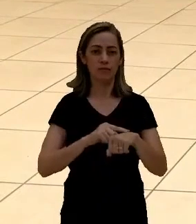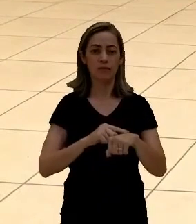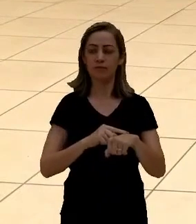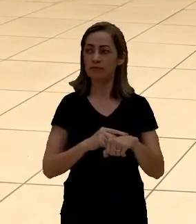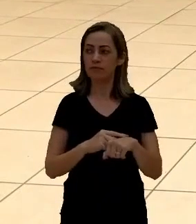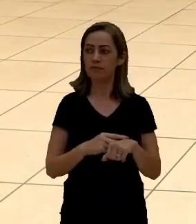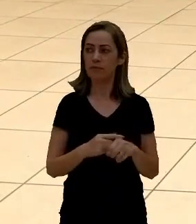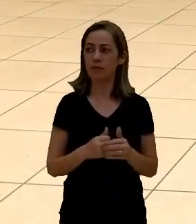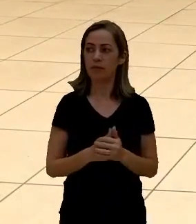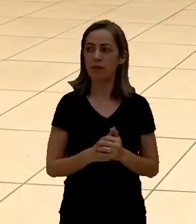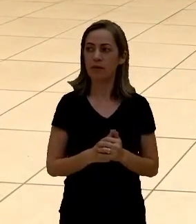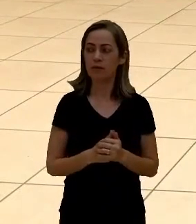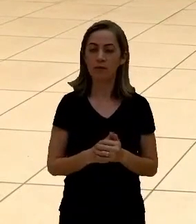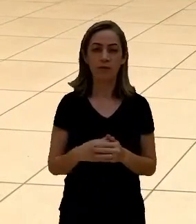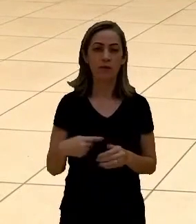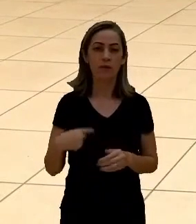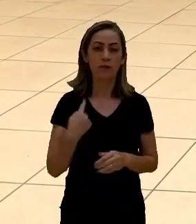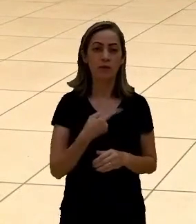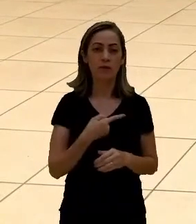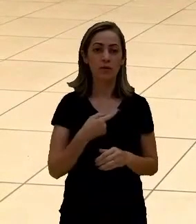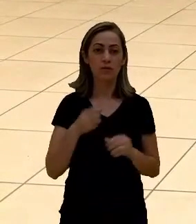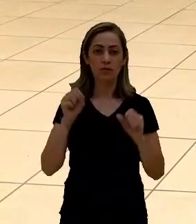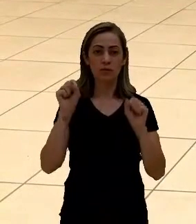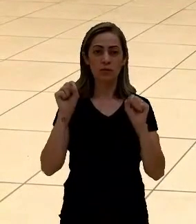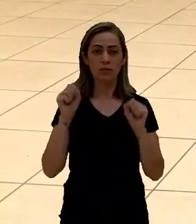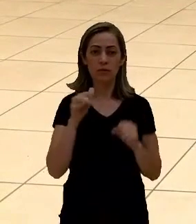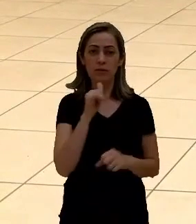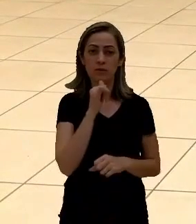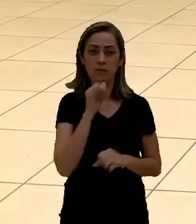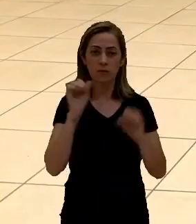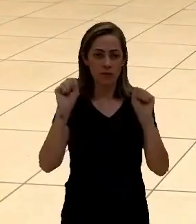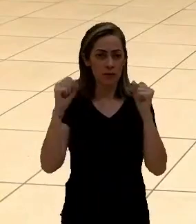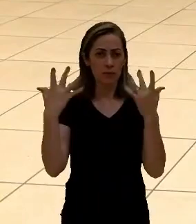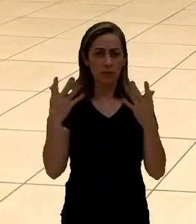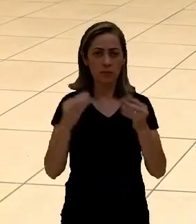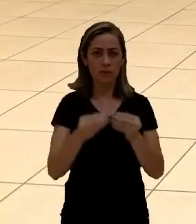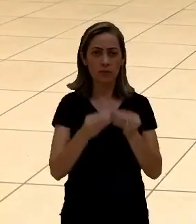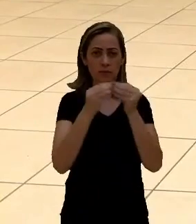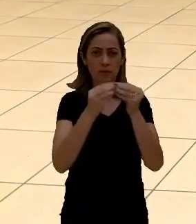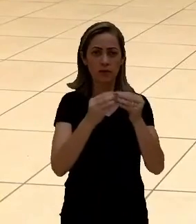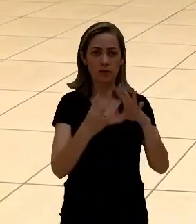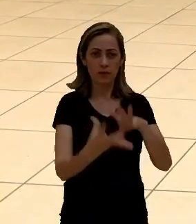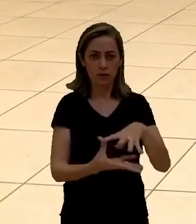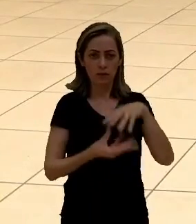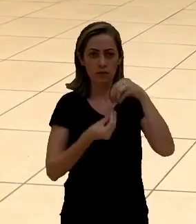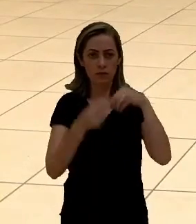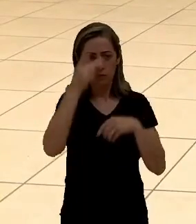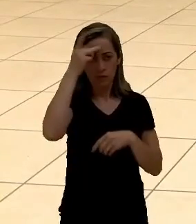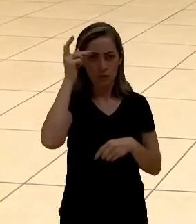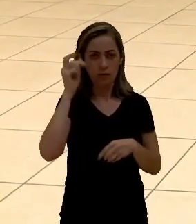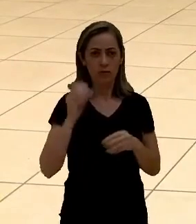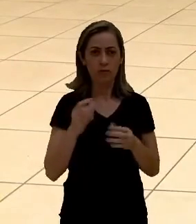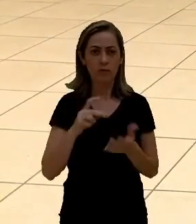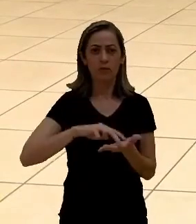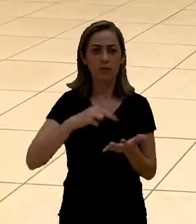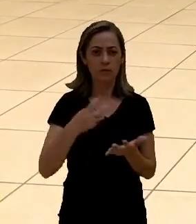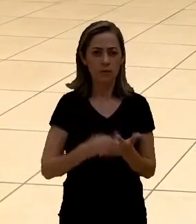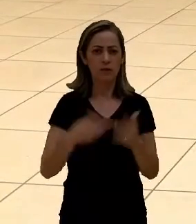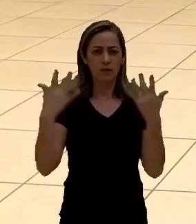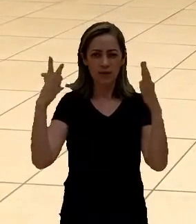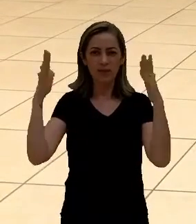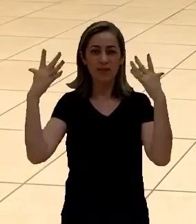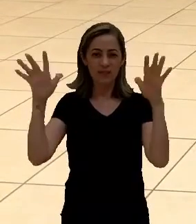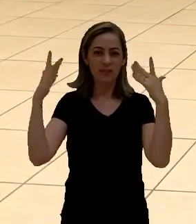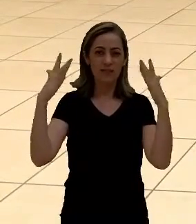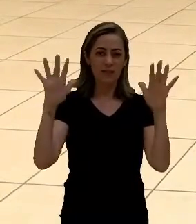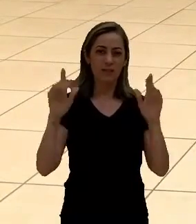vamos nós celebramos Finados aí começa um canto festivo vamos celebrar Deus está aqui pera aí